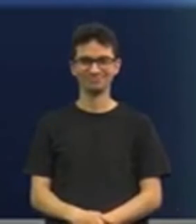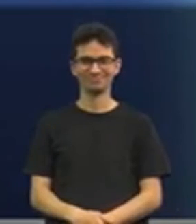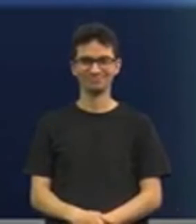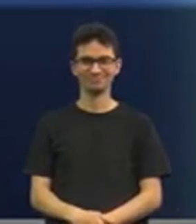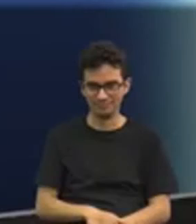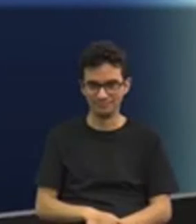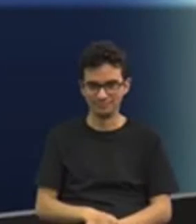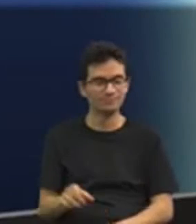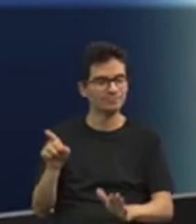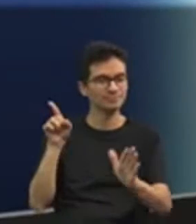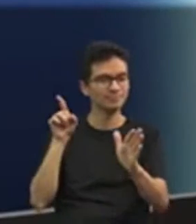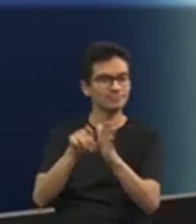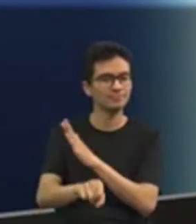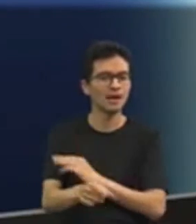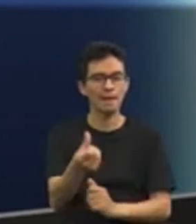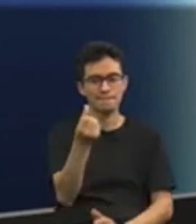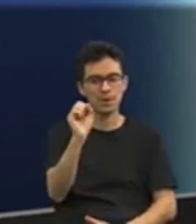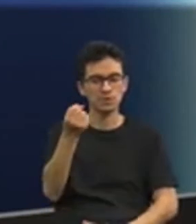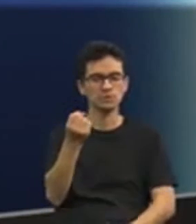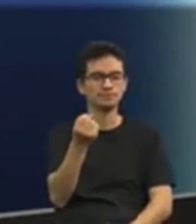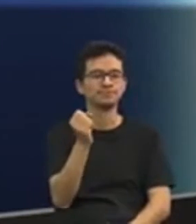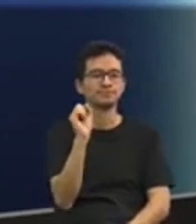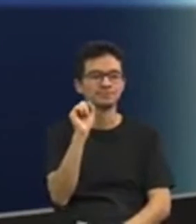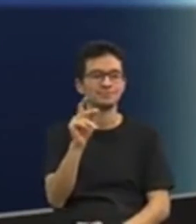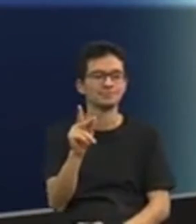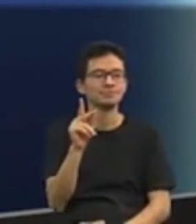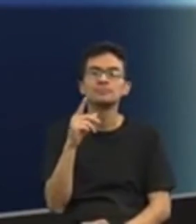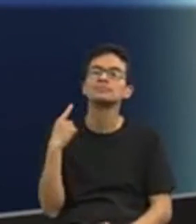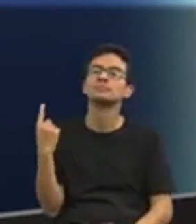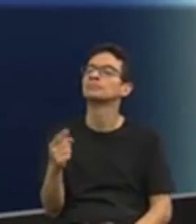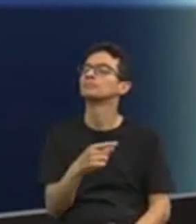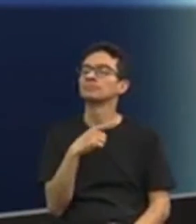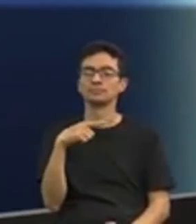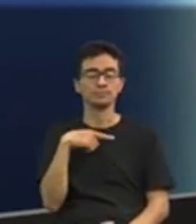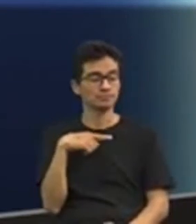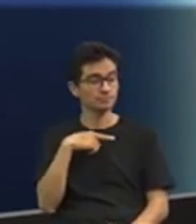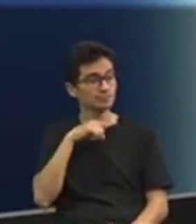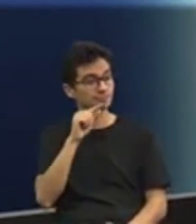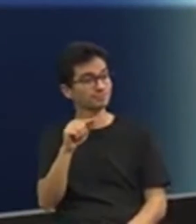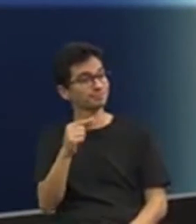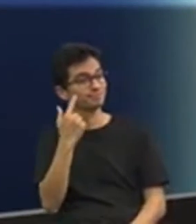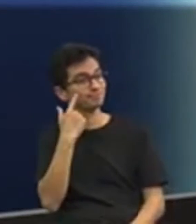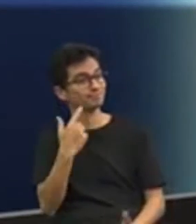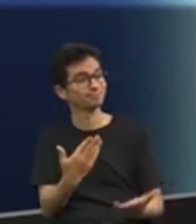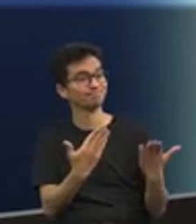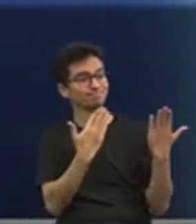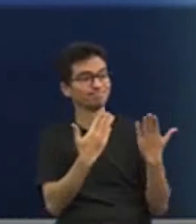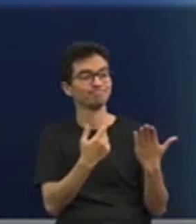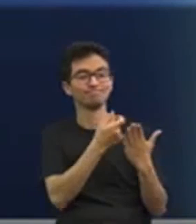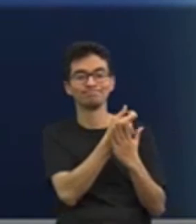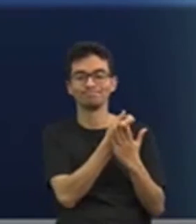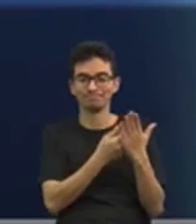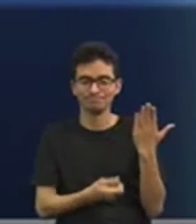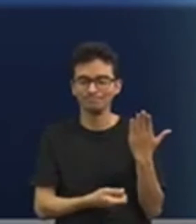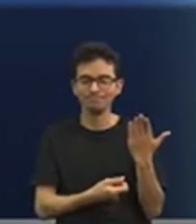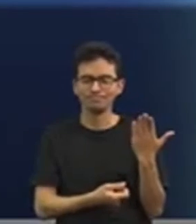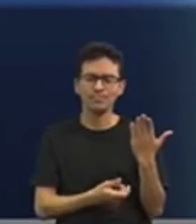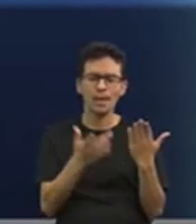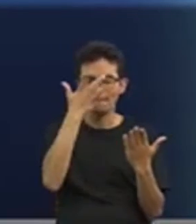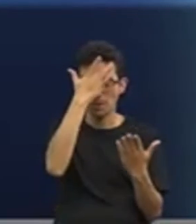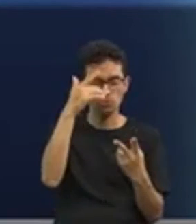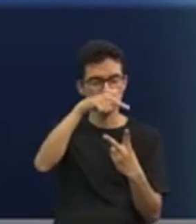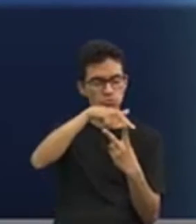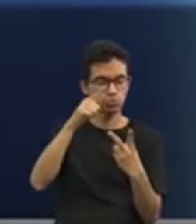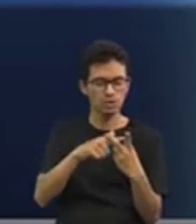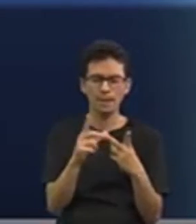que são números 68 bom nessa questão nós temos aí um texto né em que eu tenho